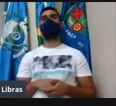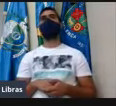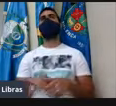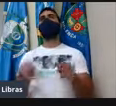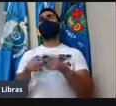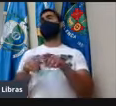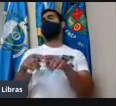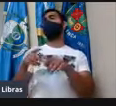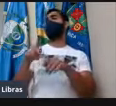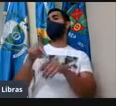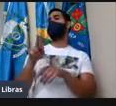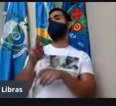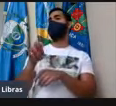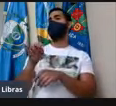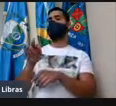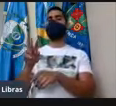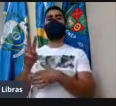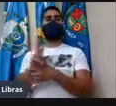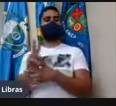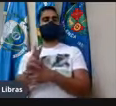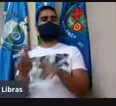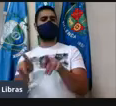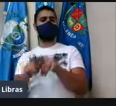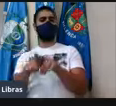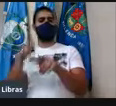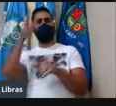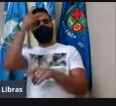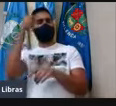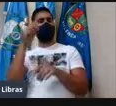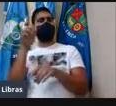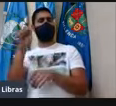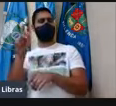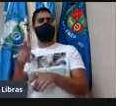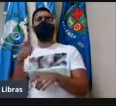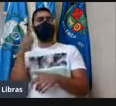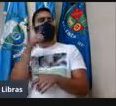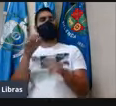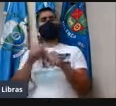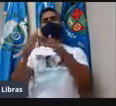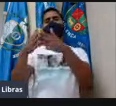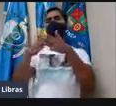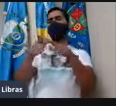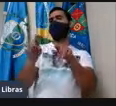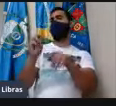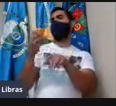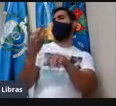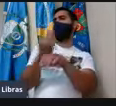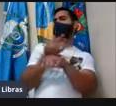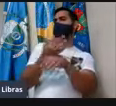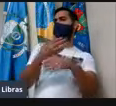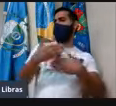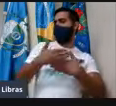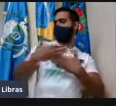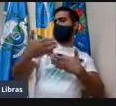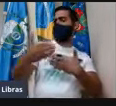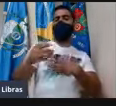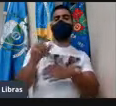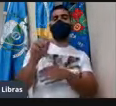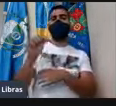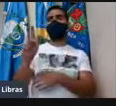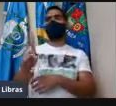o PREV Valença para que essas mulheres que já estejam em fase de aposentação tirem as suas licenças, suas férias, e já emendem direto na